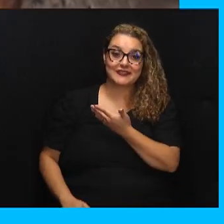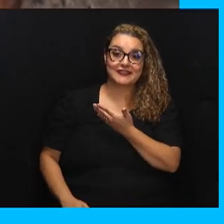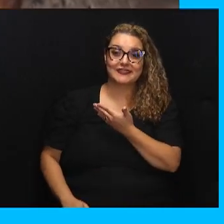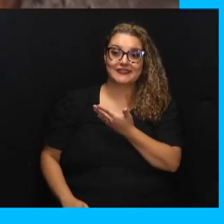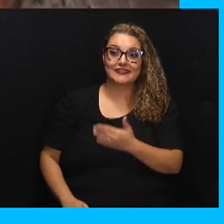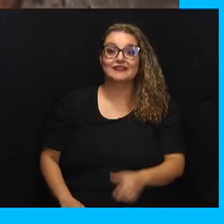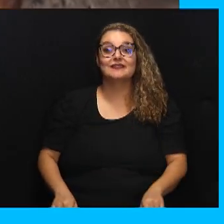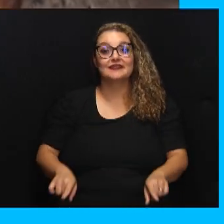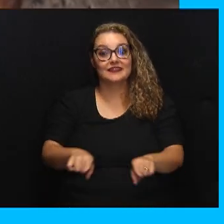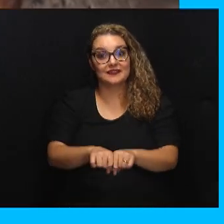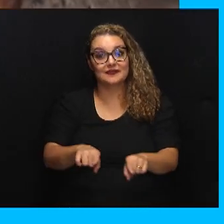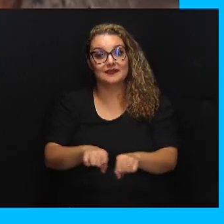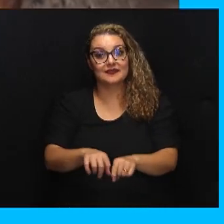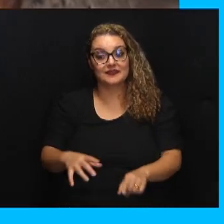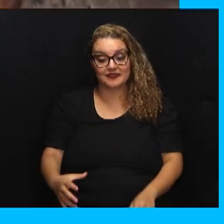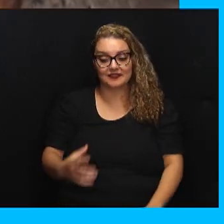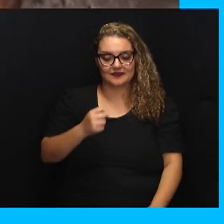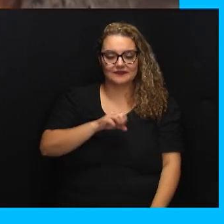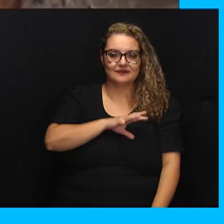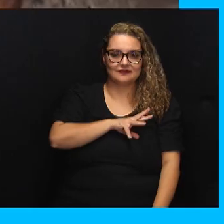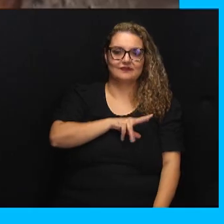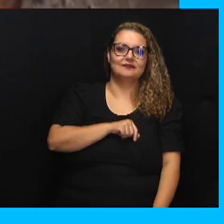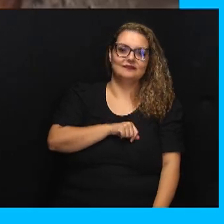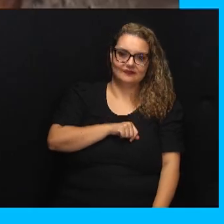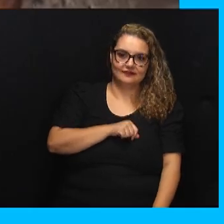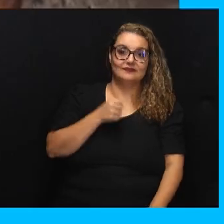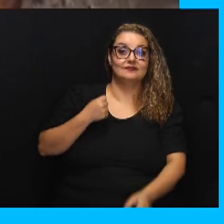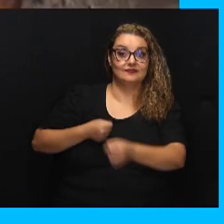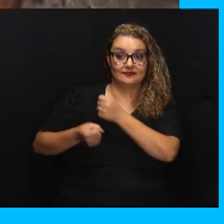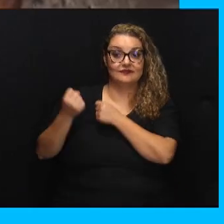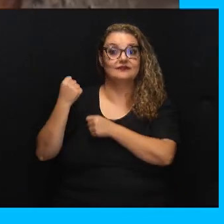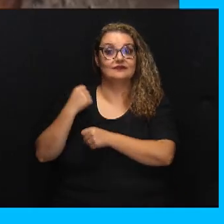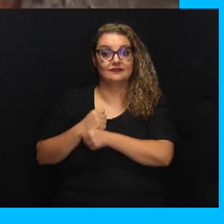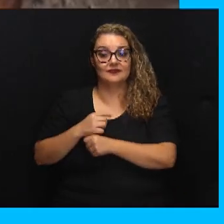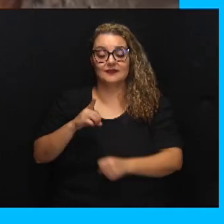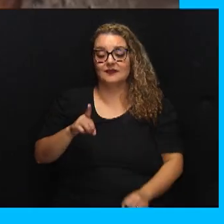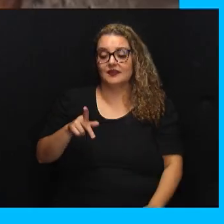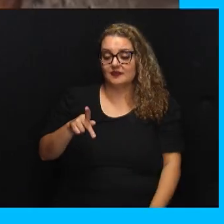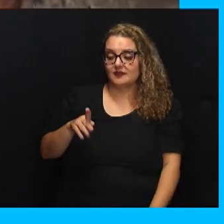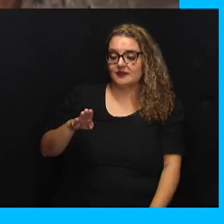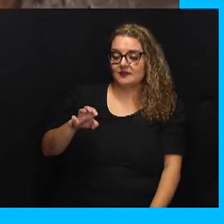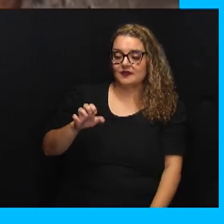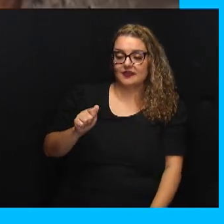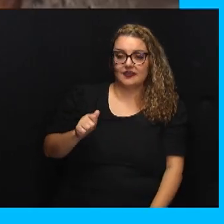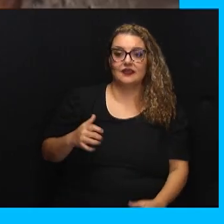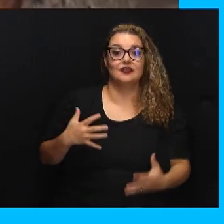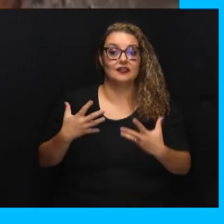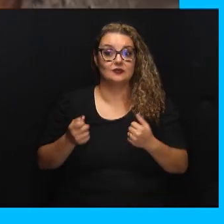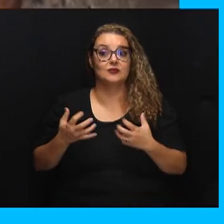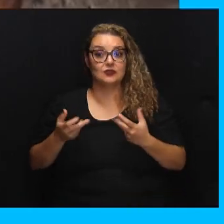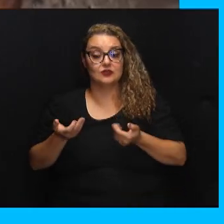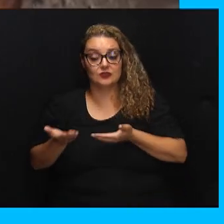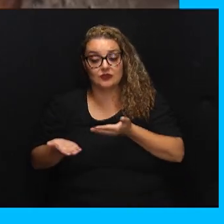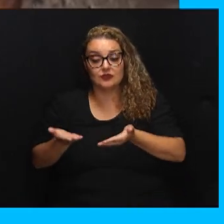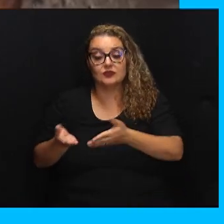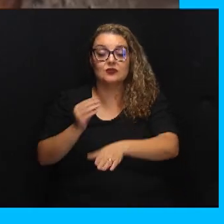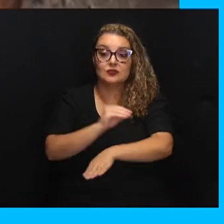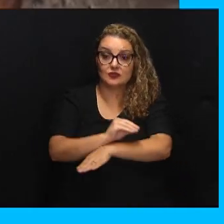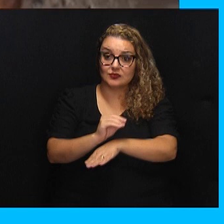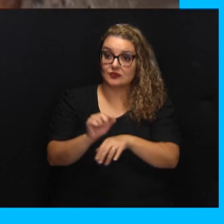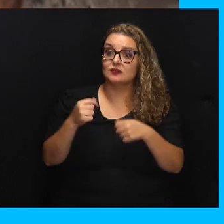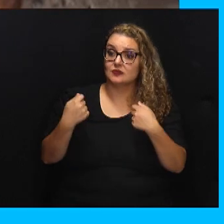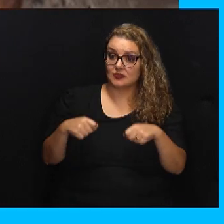foi resgatado pelo SAMU Animal no ano passado. No DPBEA, ele recebeu todos os cuidados